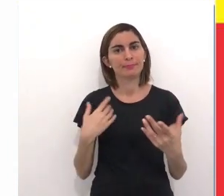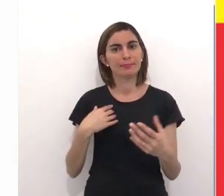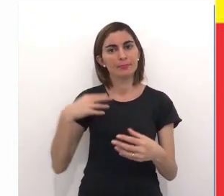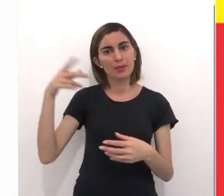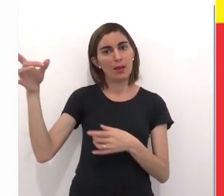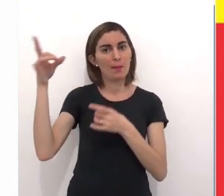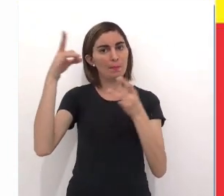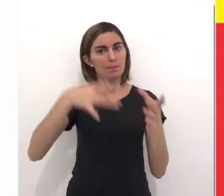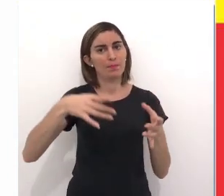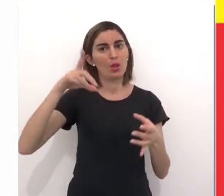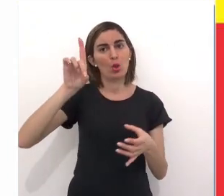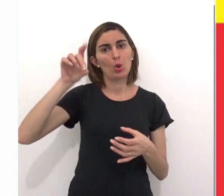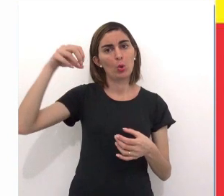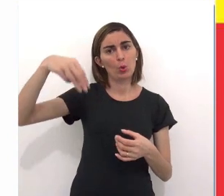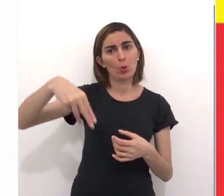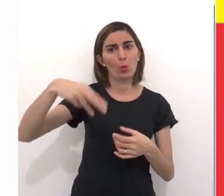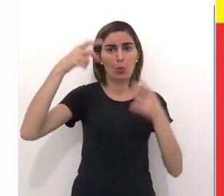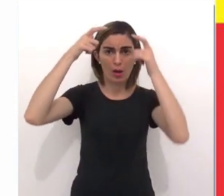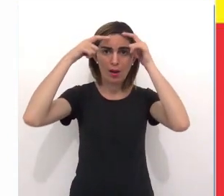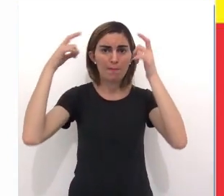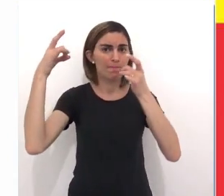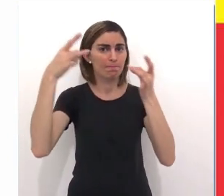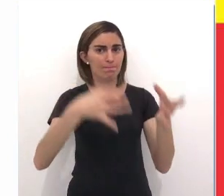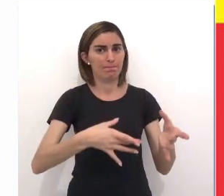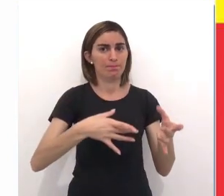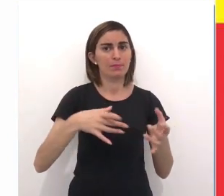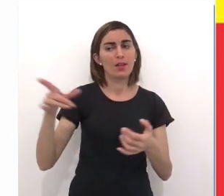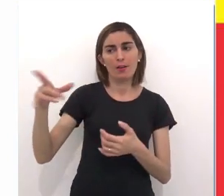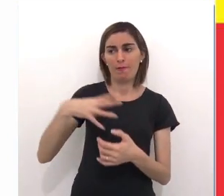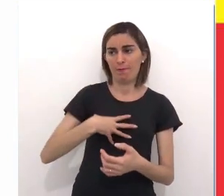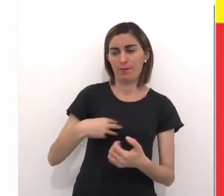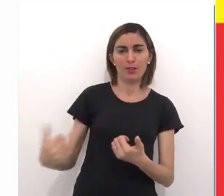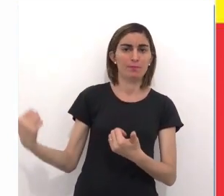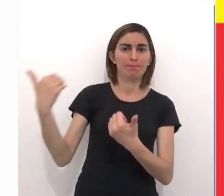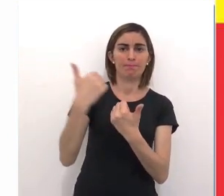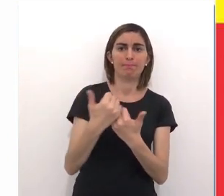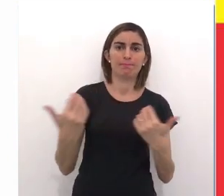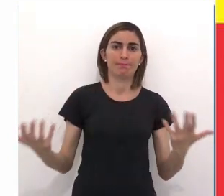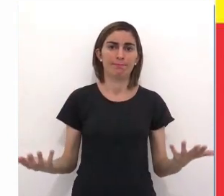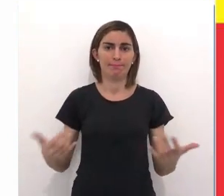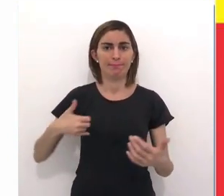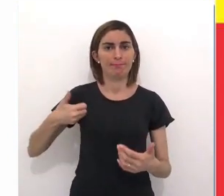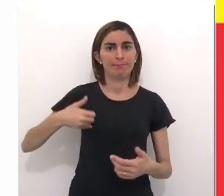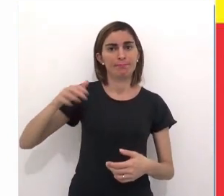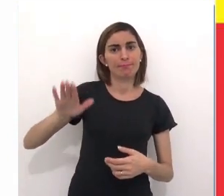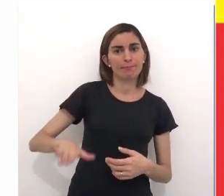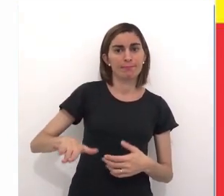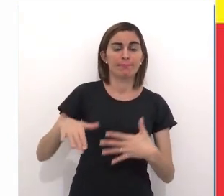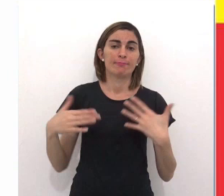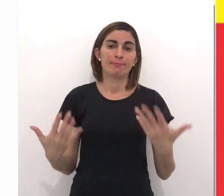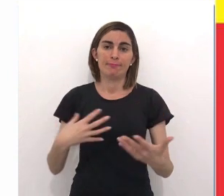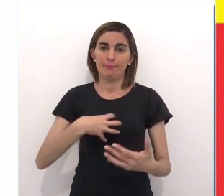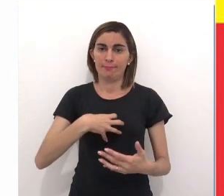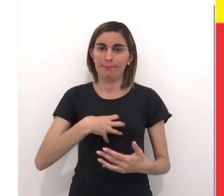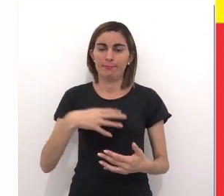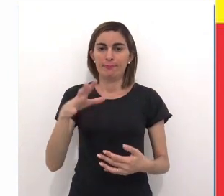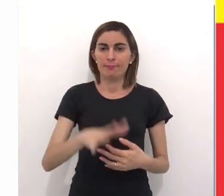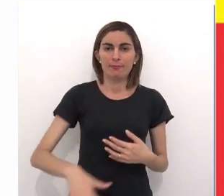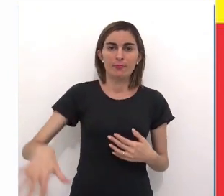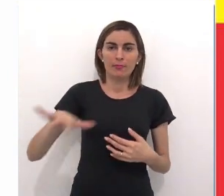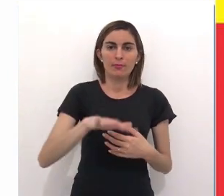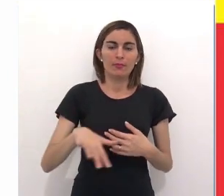encontrada, né, com a abdicação de Dom Pedro, em favor do seu filho ainda menor. Então, no